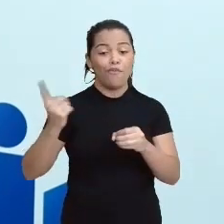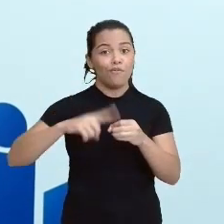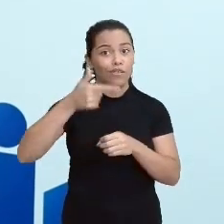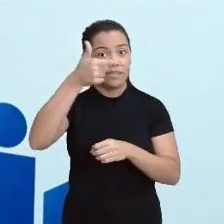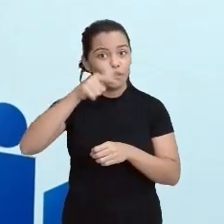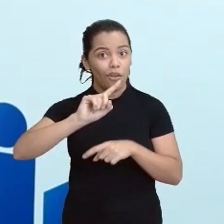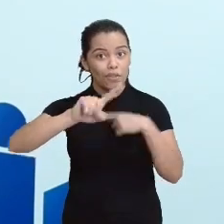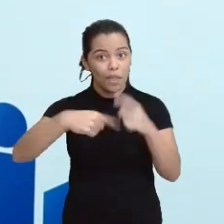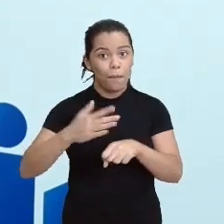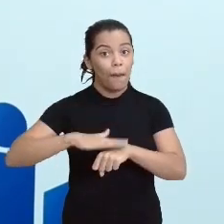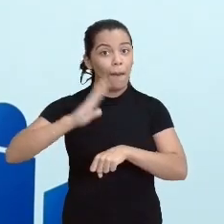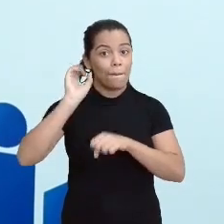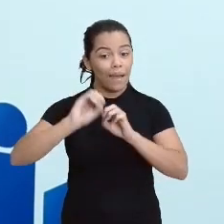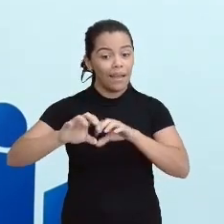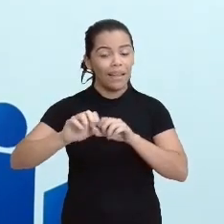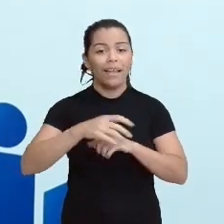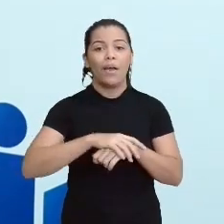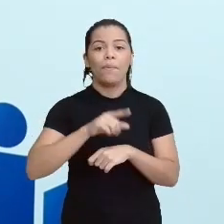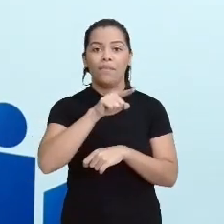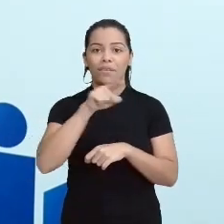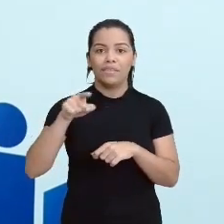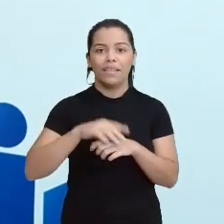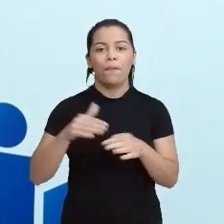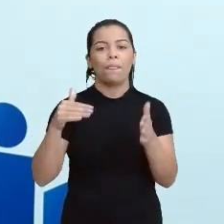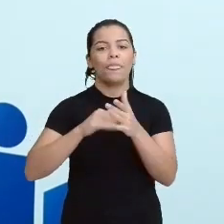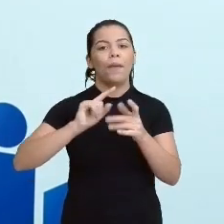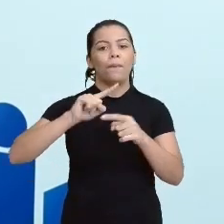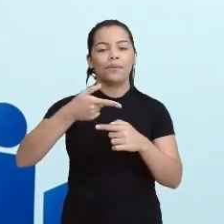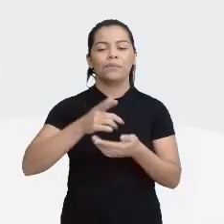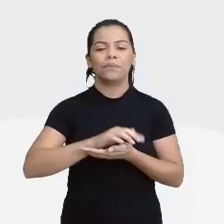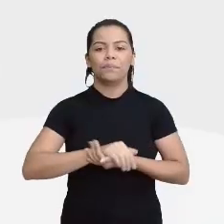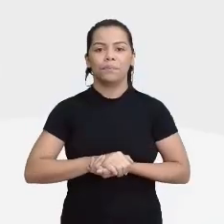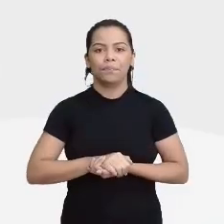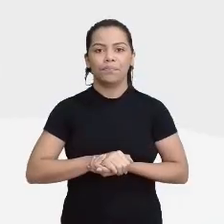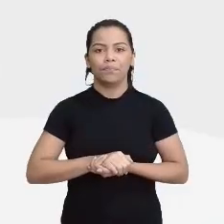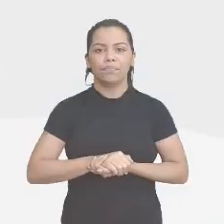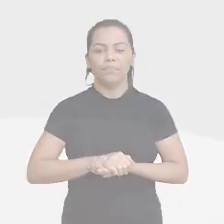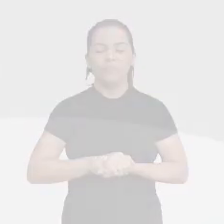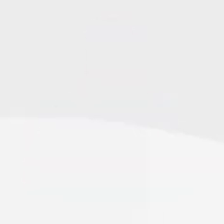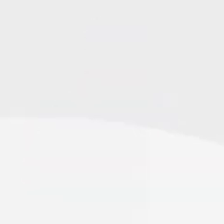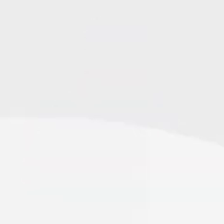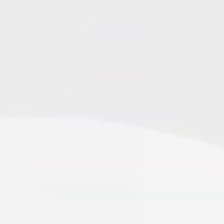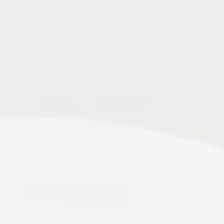com mais novidades do Educa Recife. Até já!